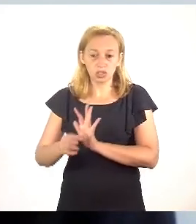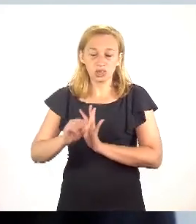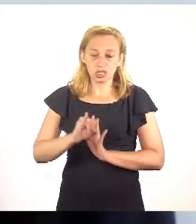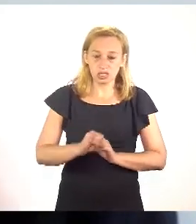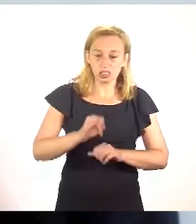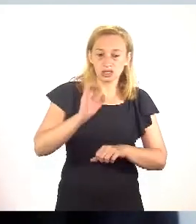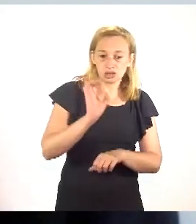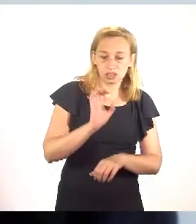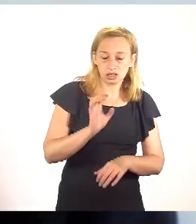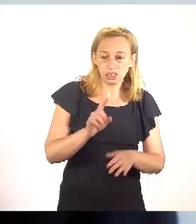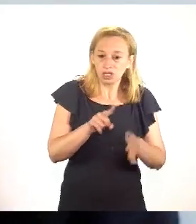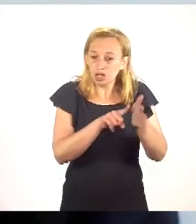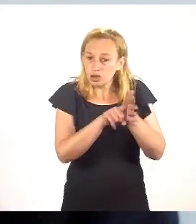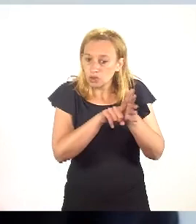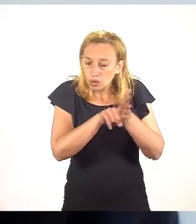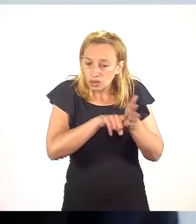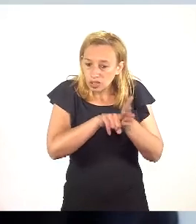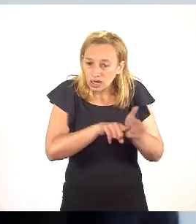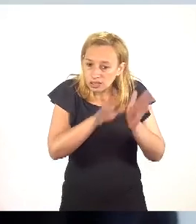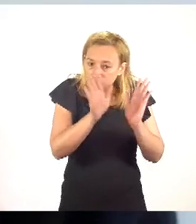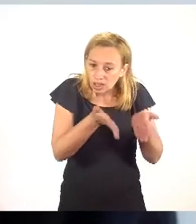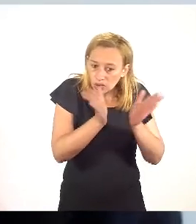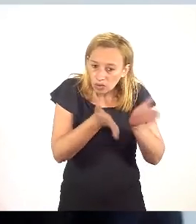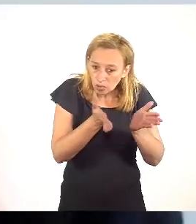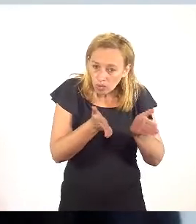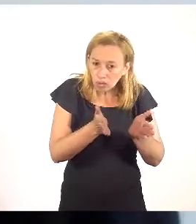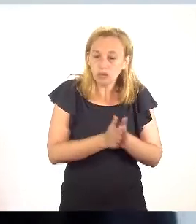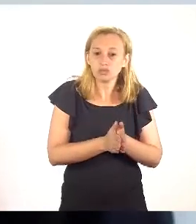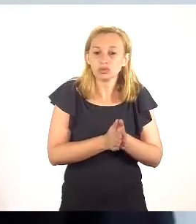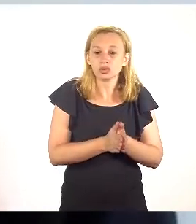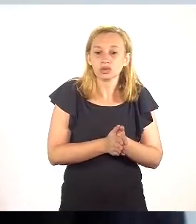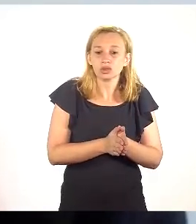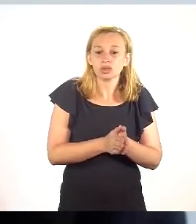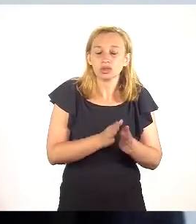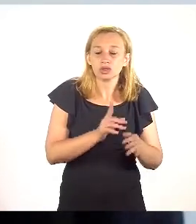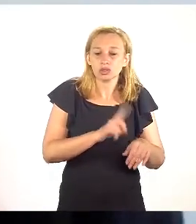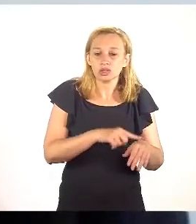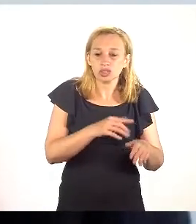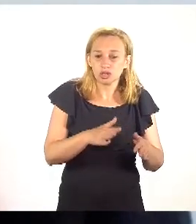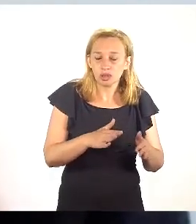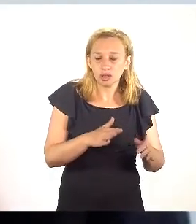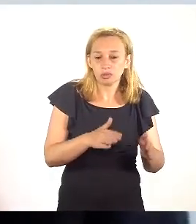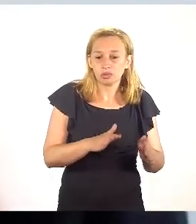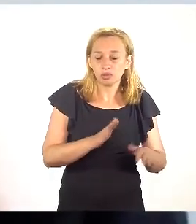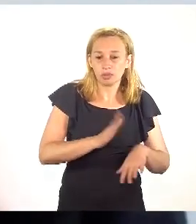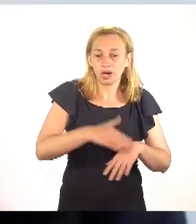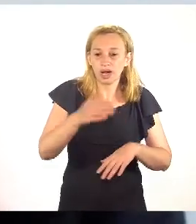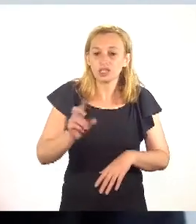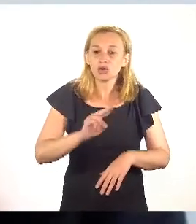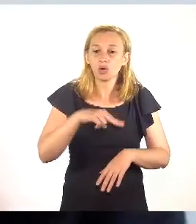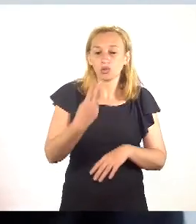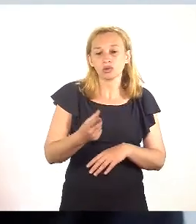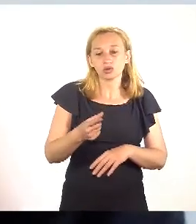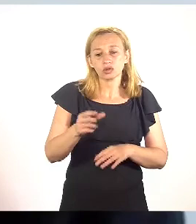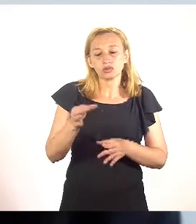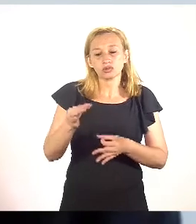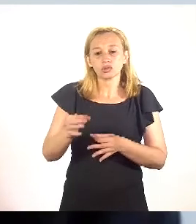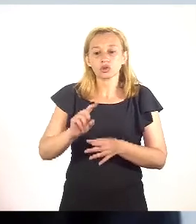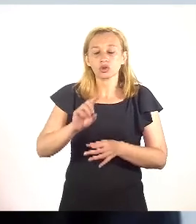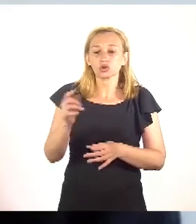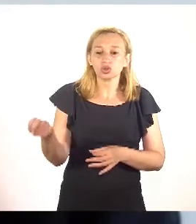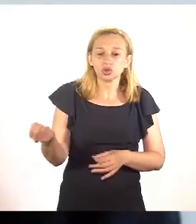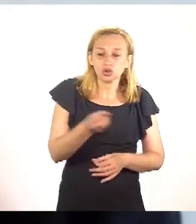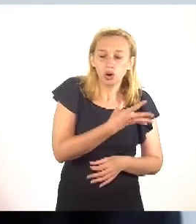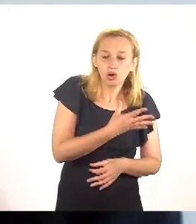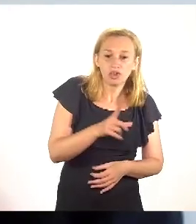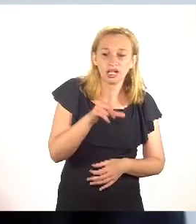processo agora de análise do pleito de prorrogação ou da decisão de uma nova licitação, de uma nova